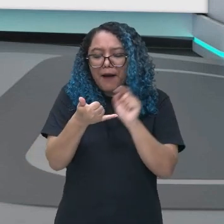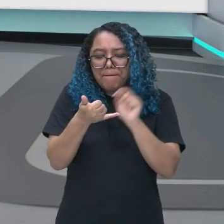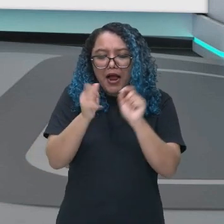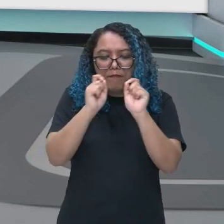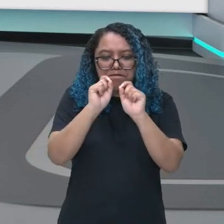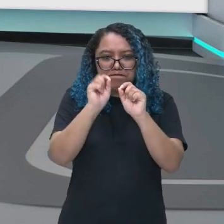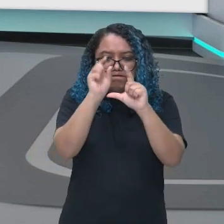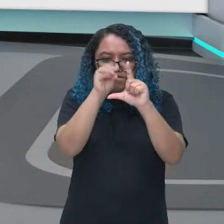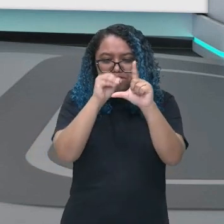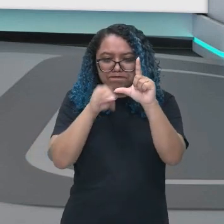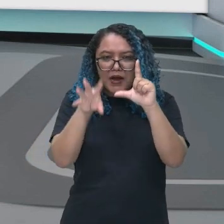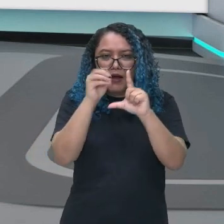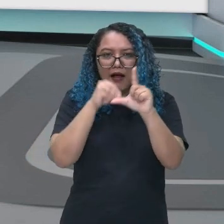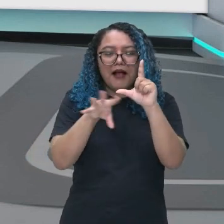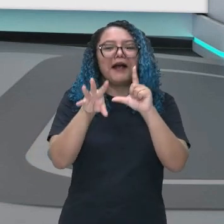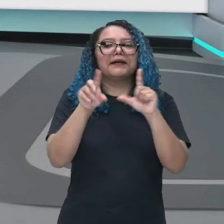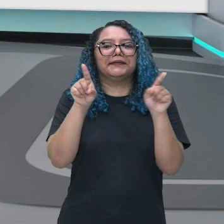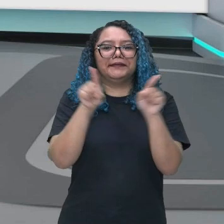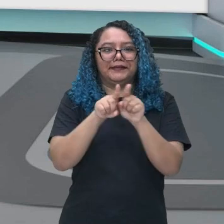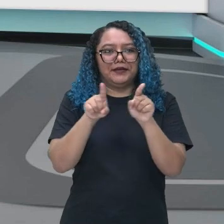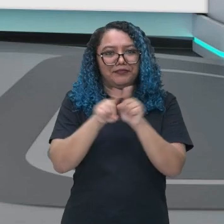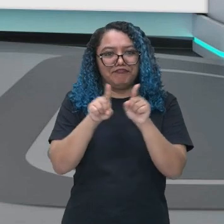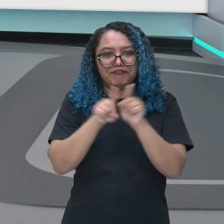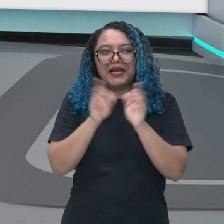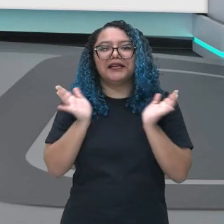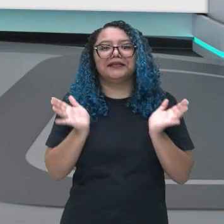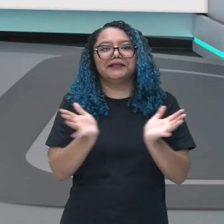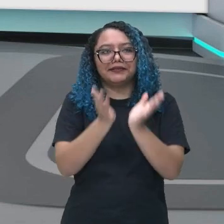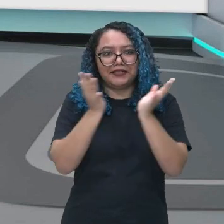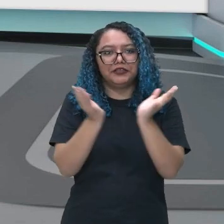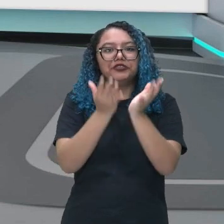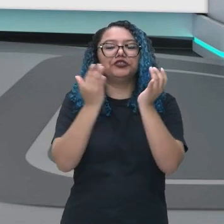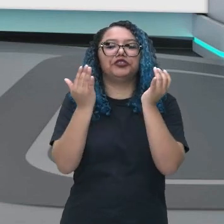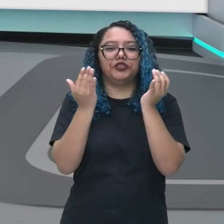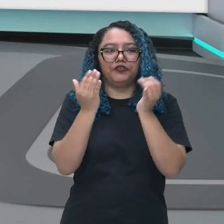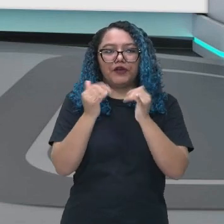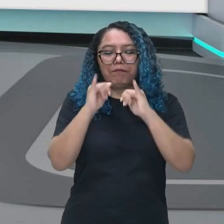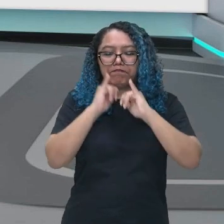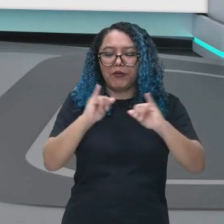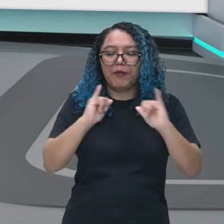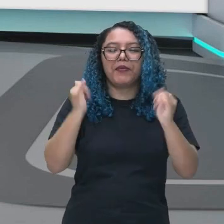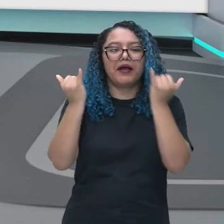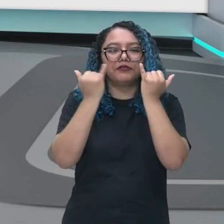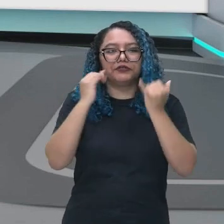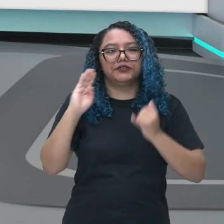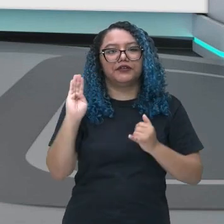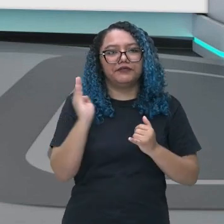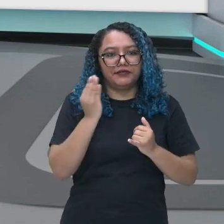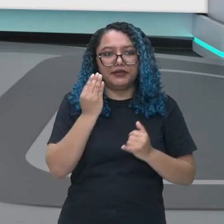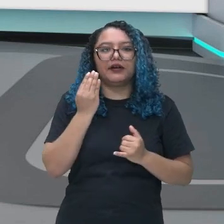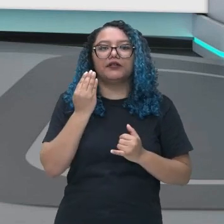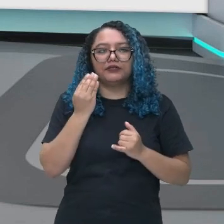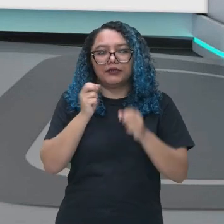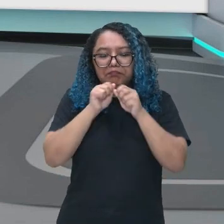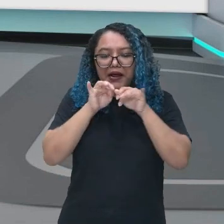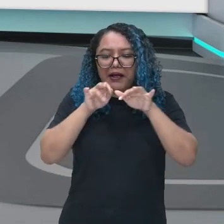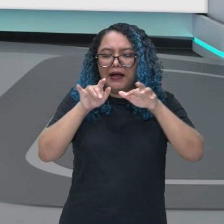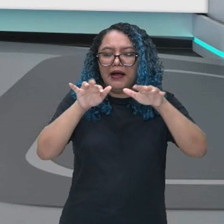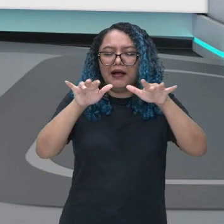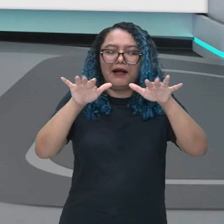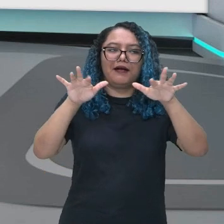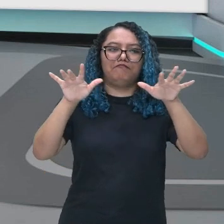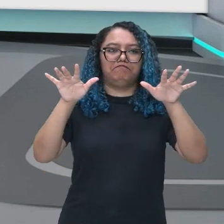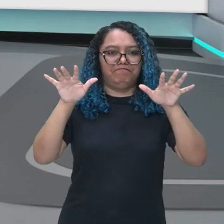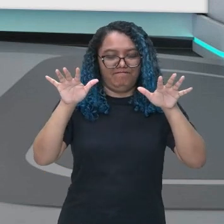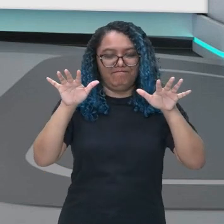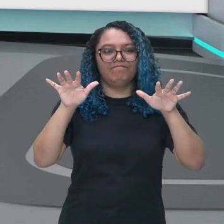acaba contribuindo para que esse tipo de notícia seja disseminada, seja espalhada, tá bom? E aí que eu